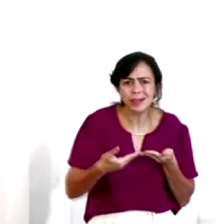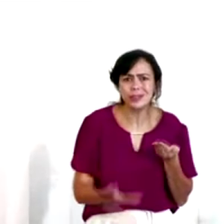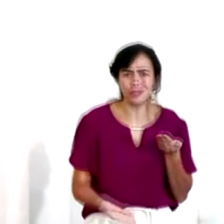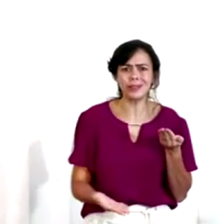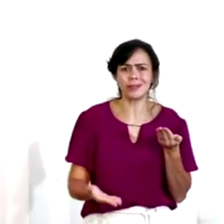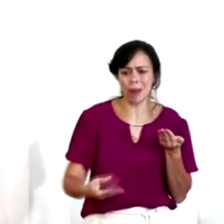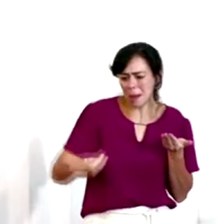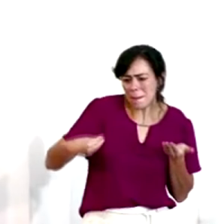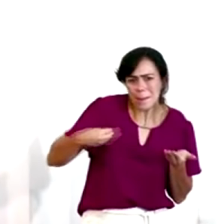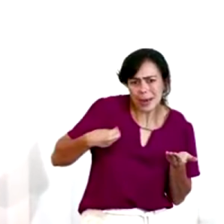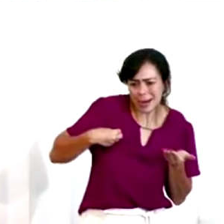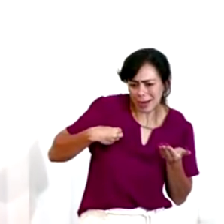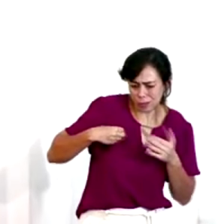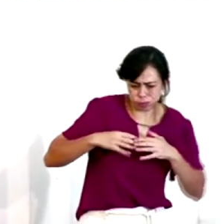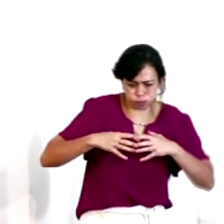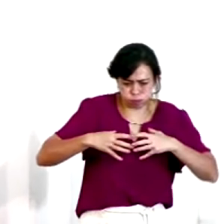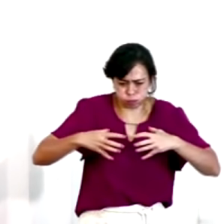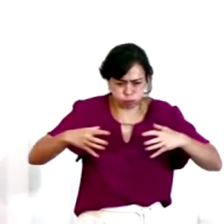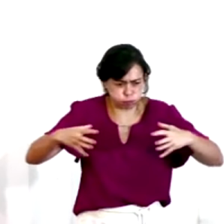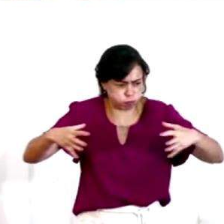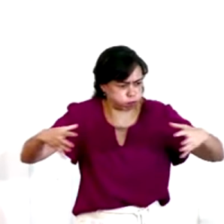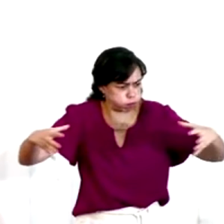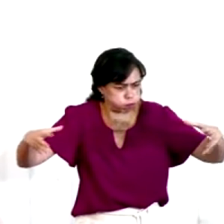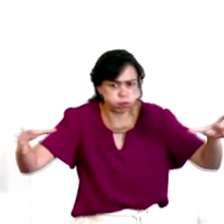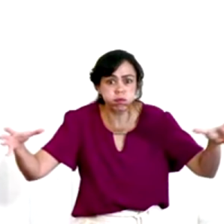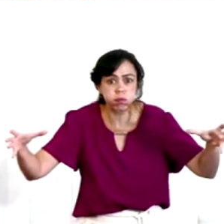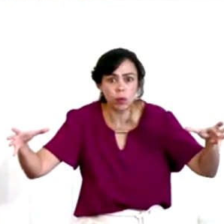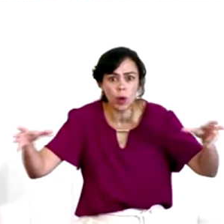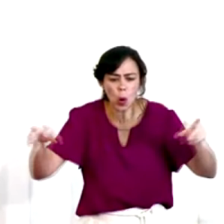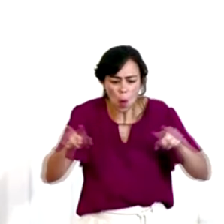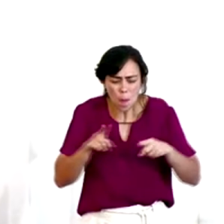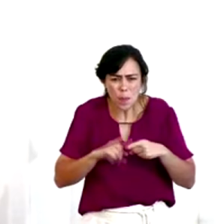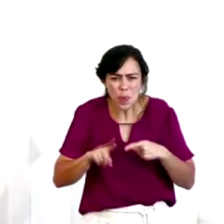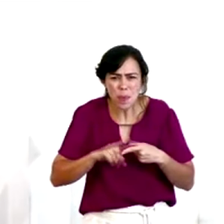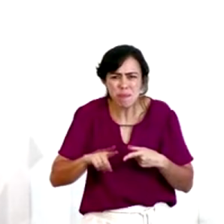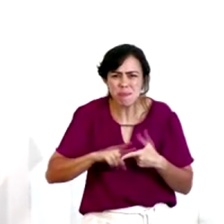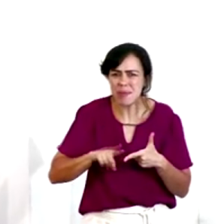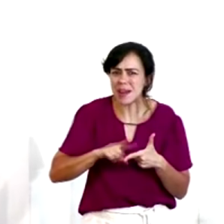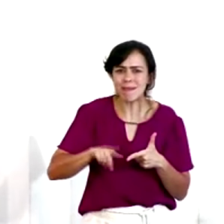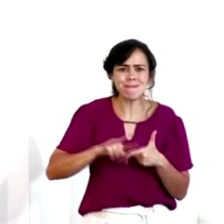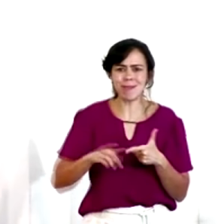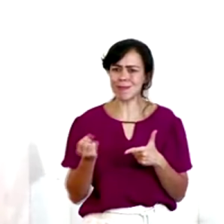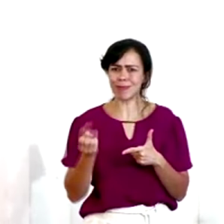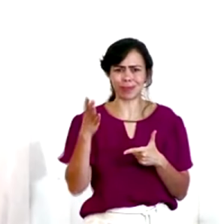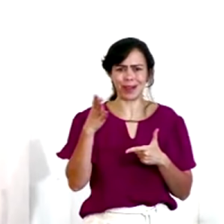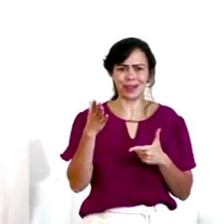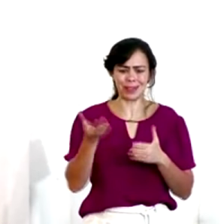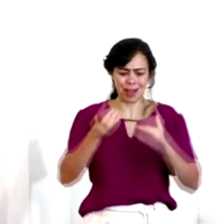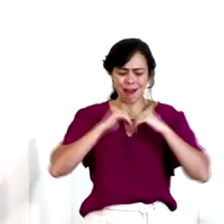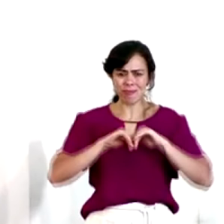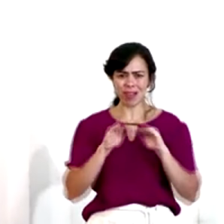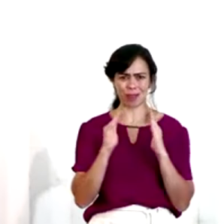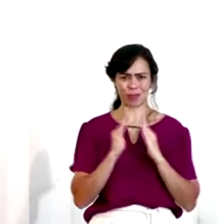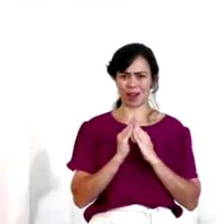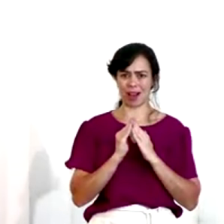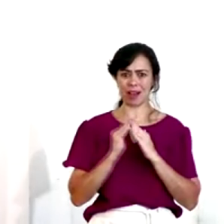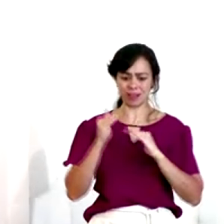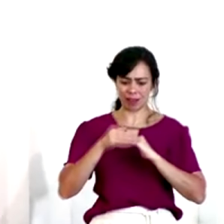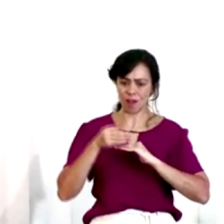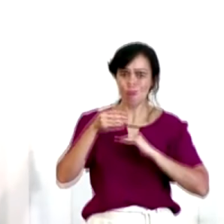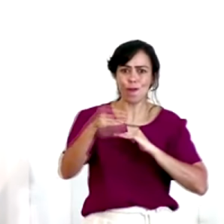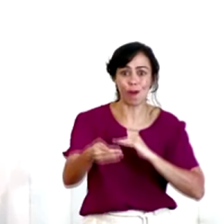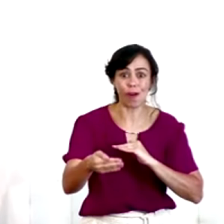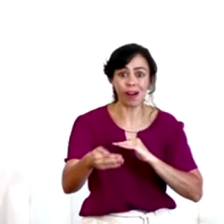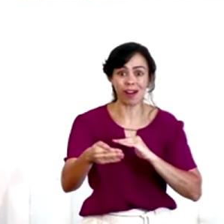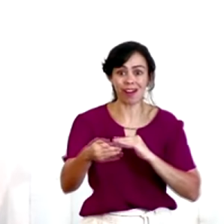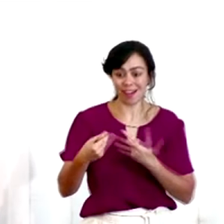no maligno. Provamos dissabores, dentro e fora de casa, em nossos